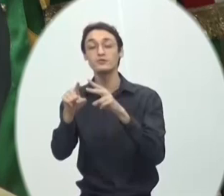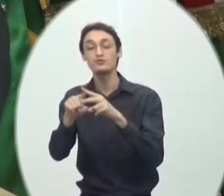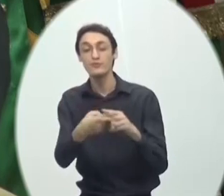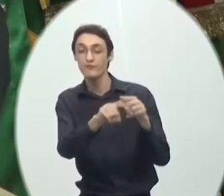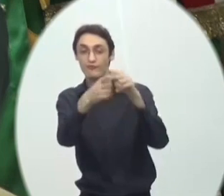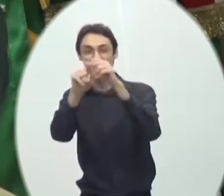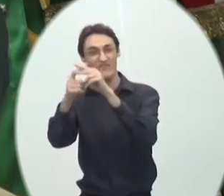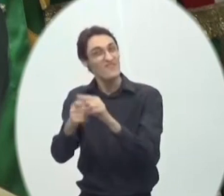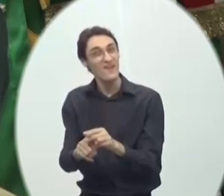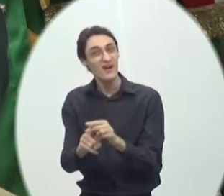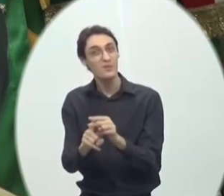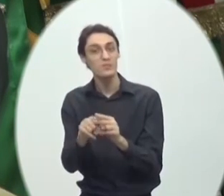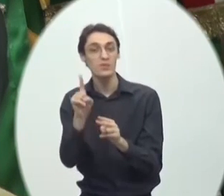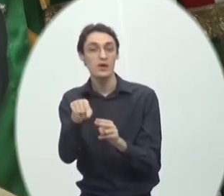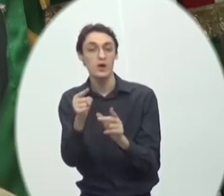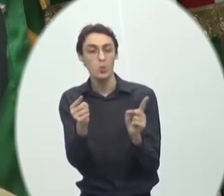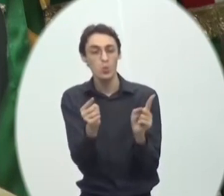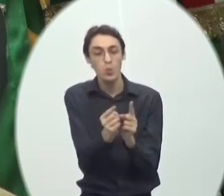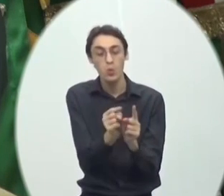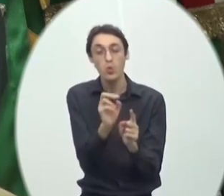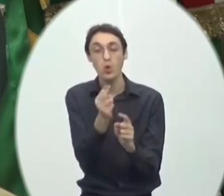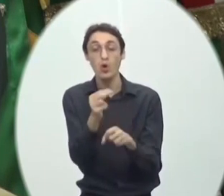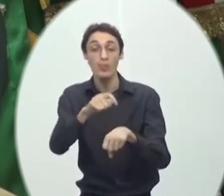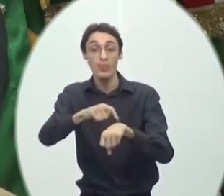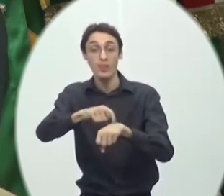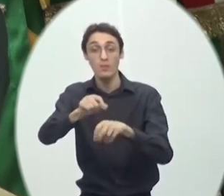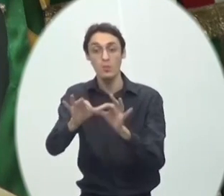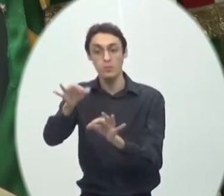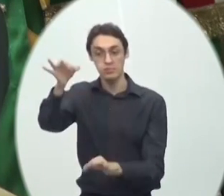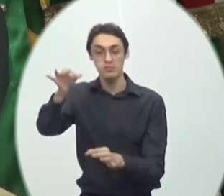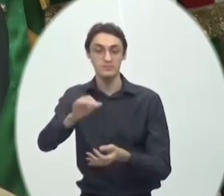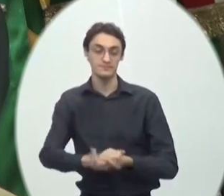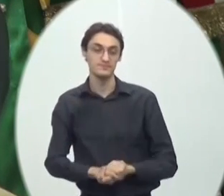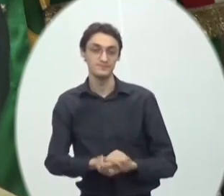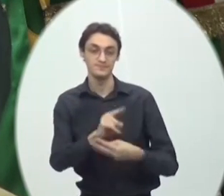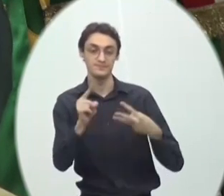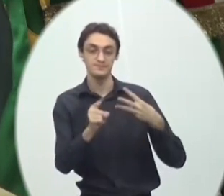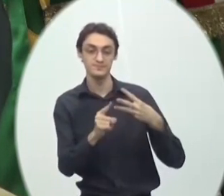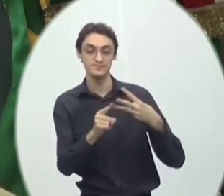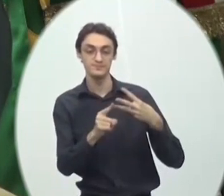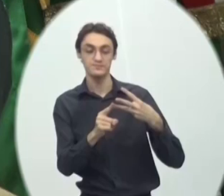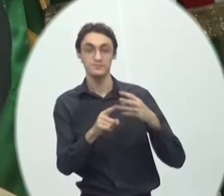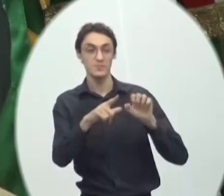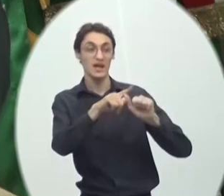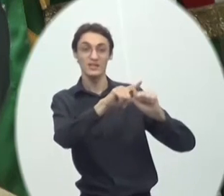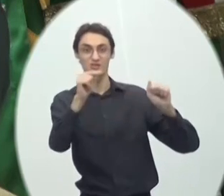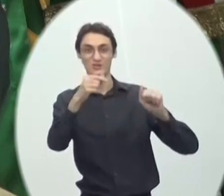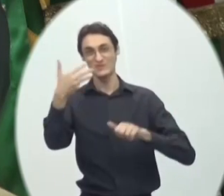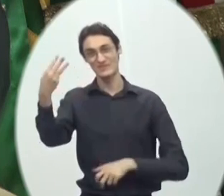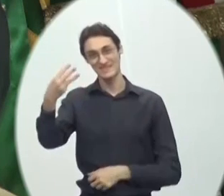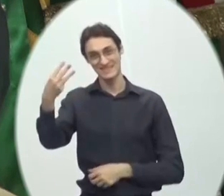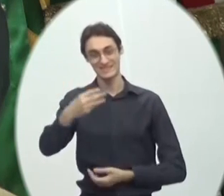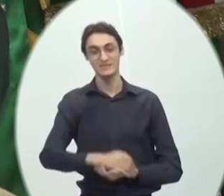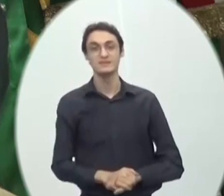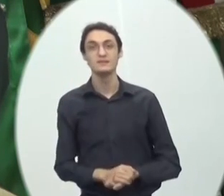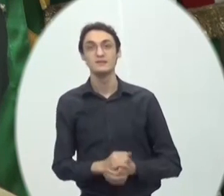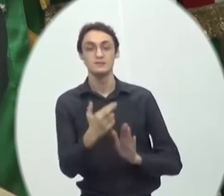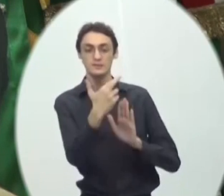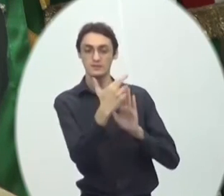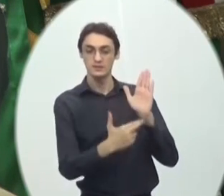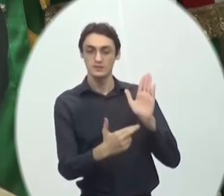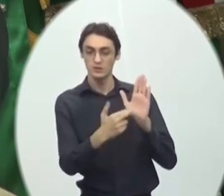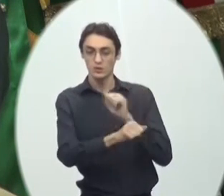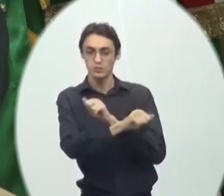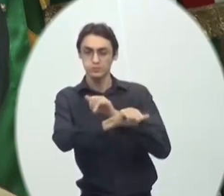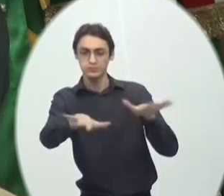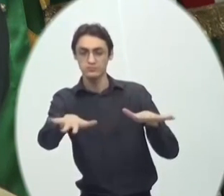seja elas de curto, médio e longo prazo. Artigo 3. O relatório será publicado,